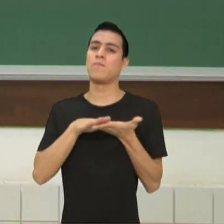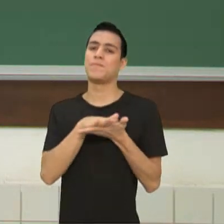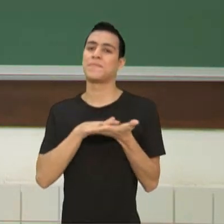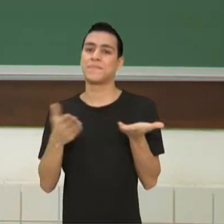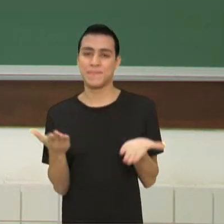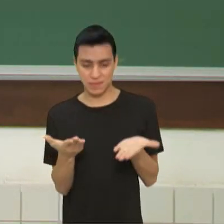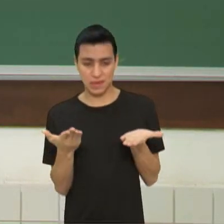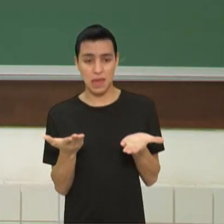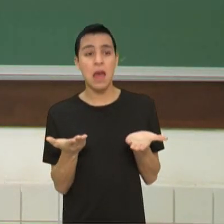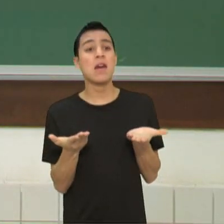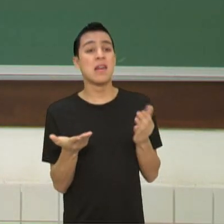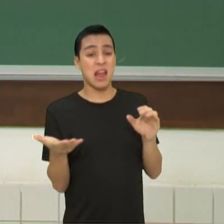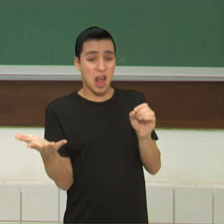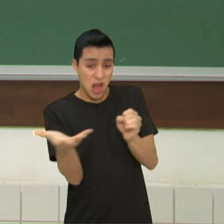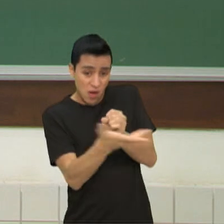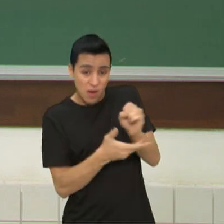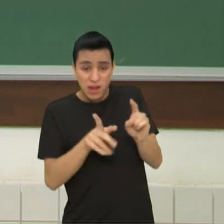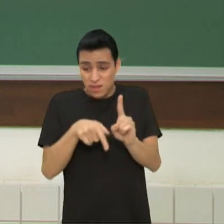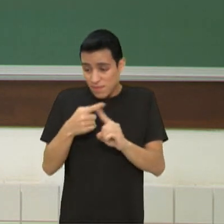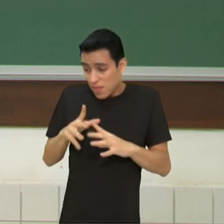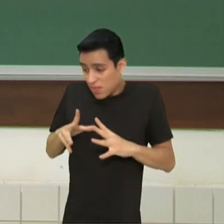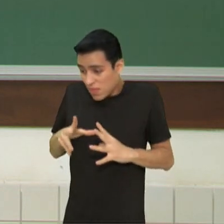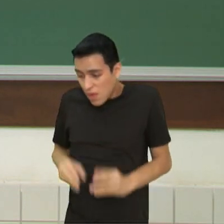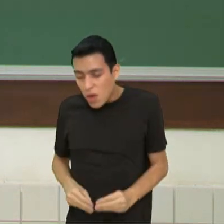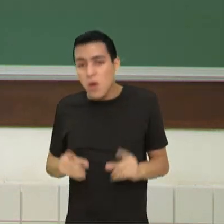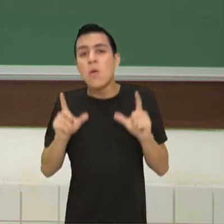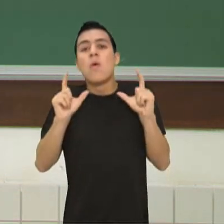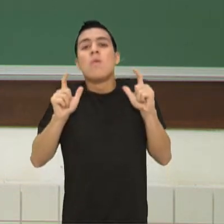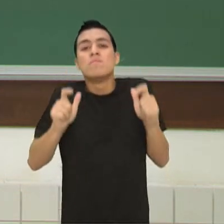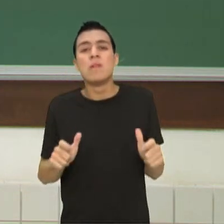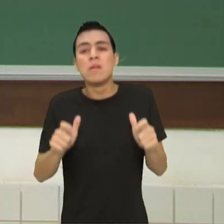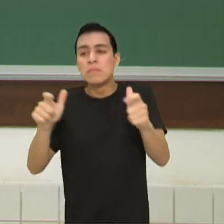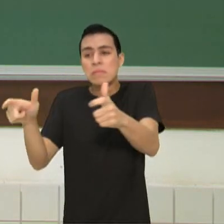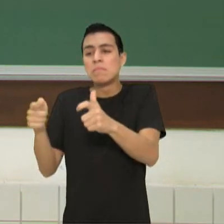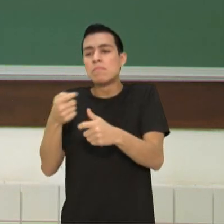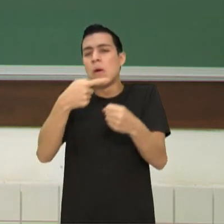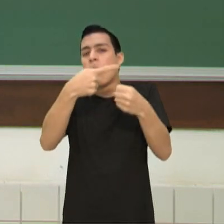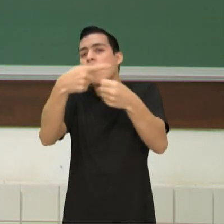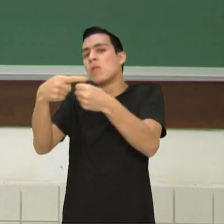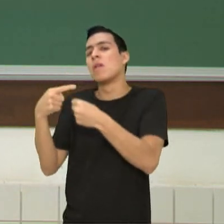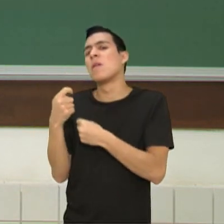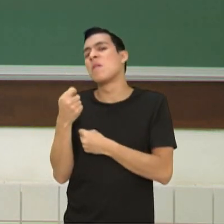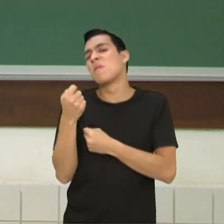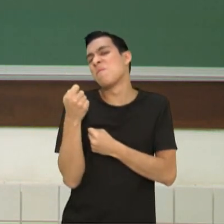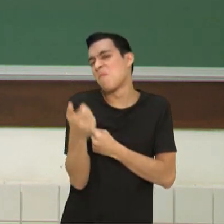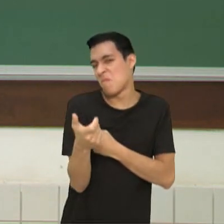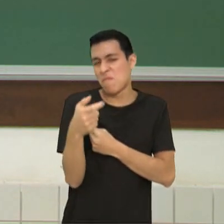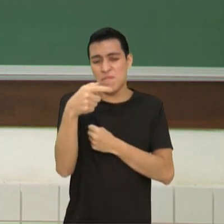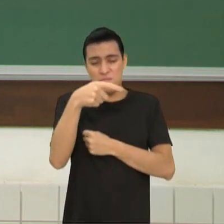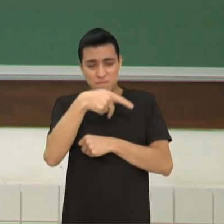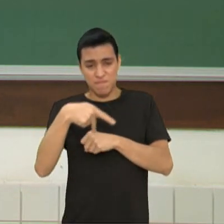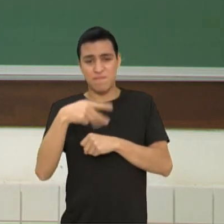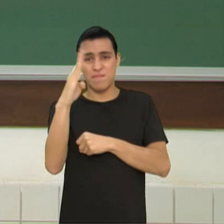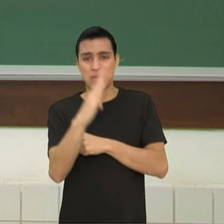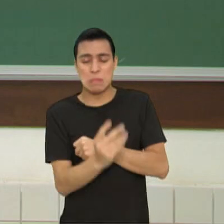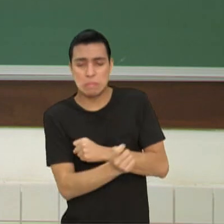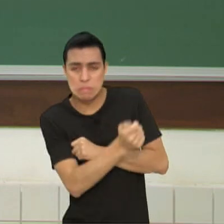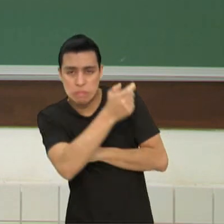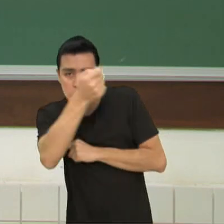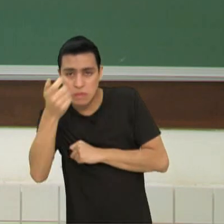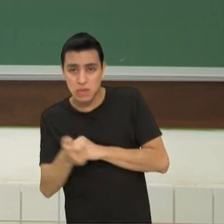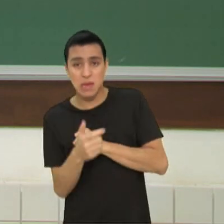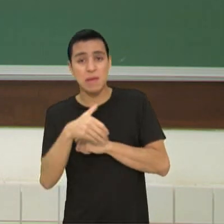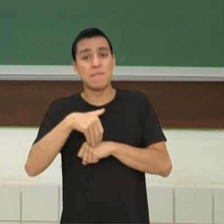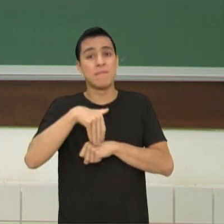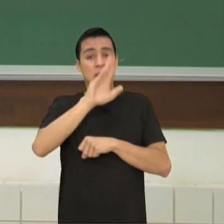A situação coleta mais tratamento, ela ocorre em poucas cidades e em pouca quantidade no nosso país. A